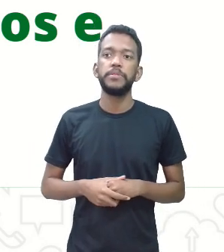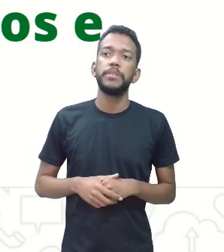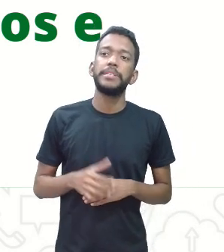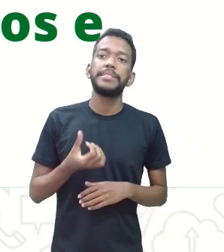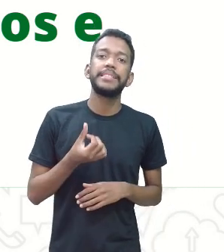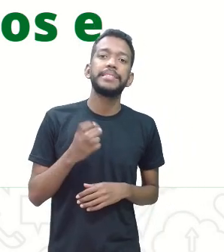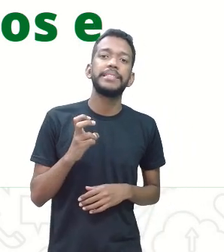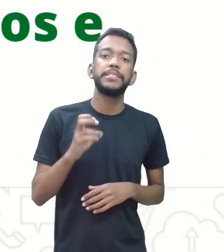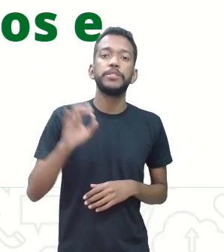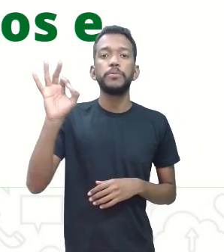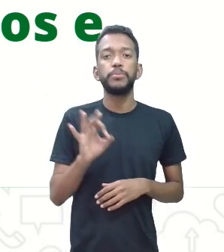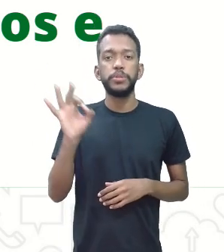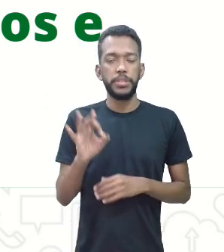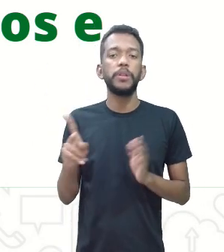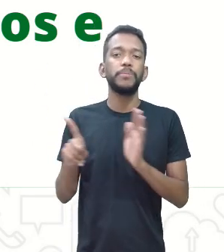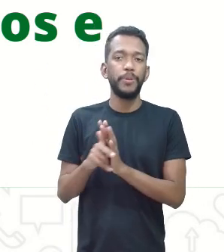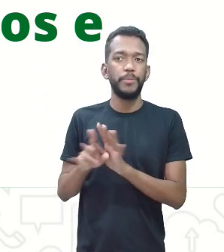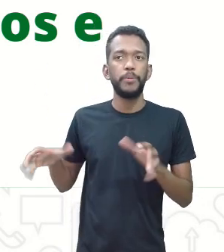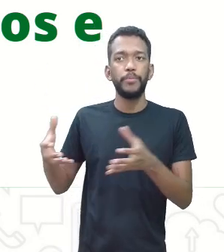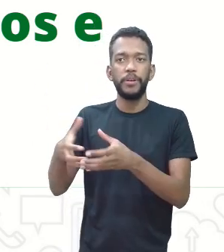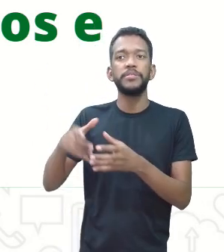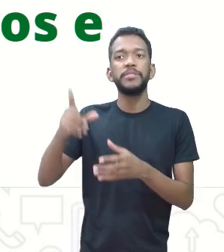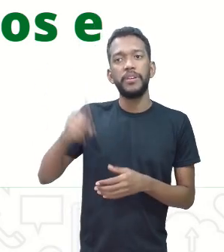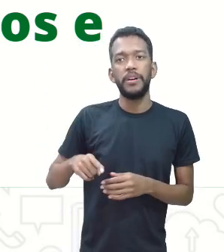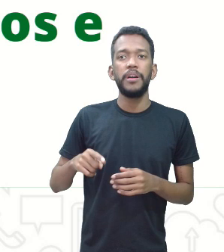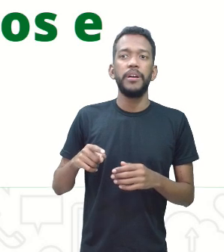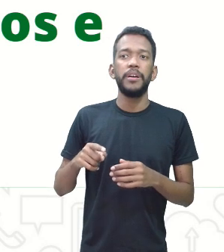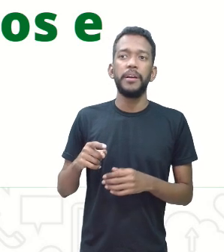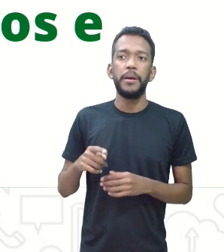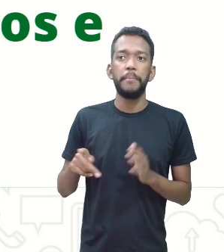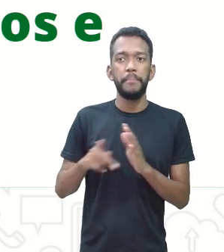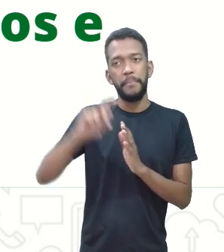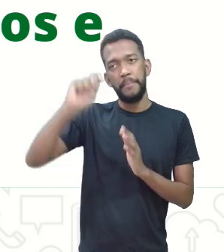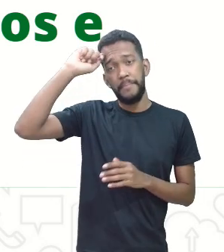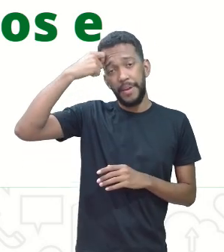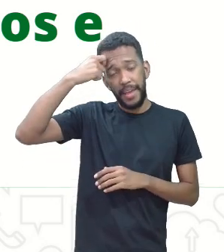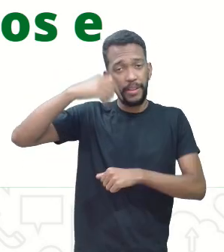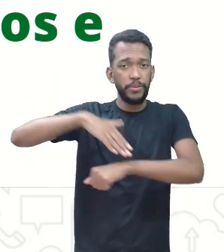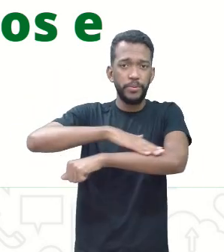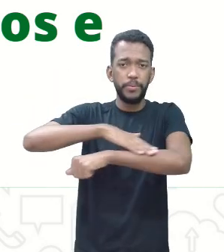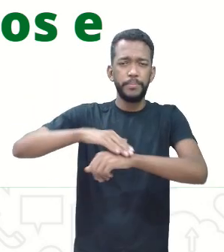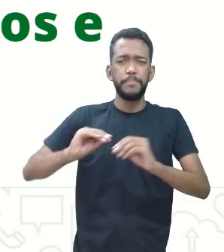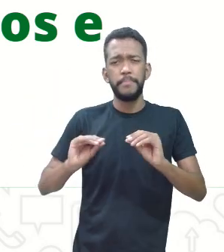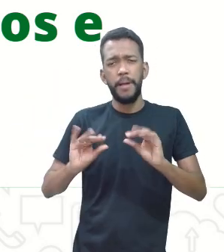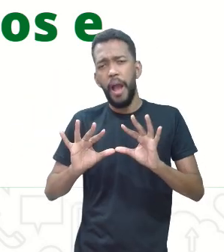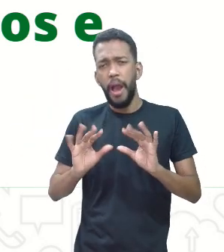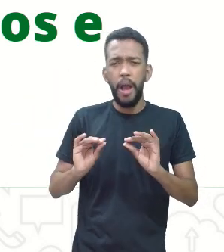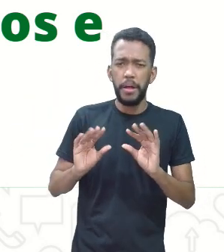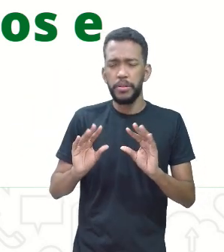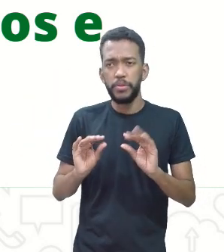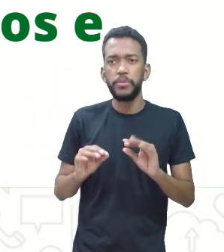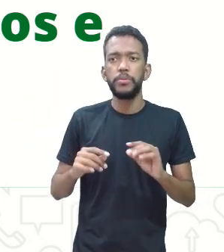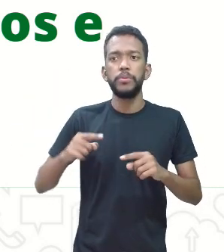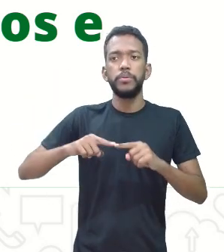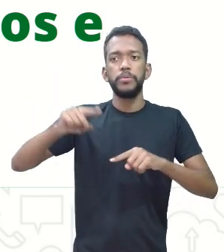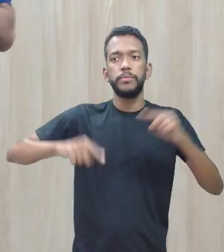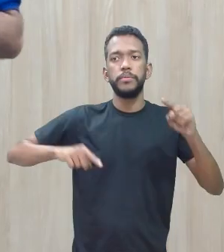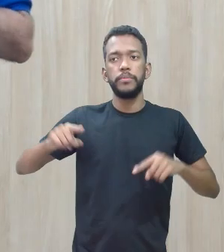65% dessa população é composta de pretos e pardos, isso conforme dados do censo de